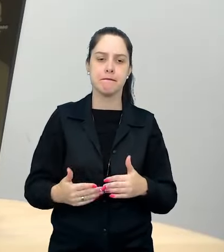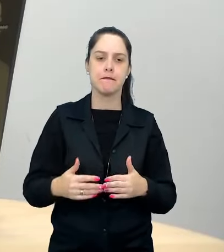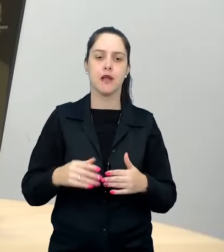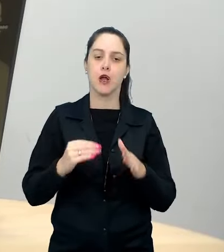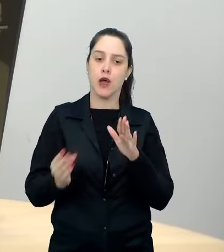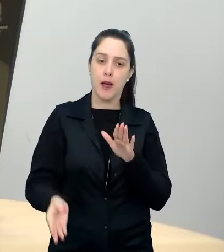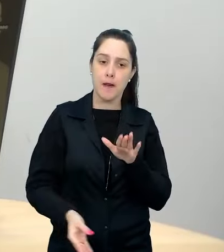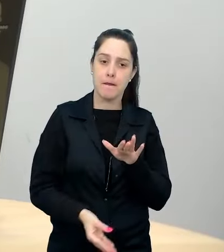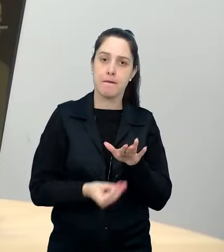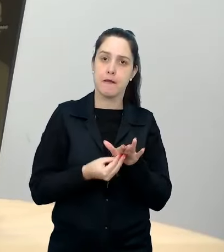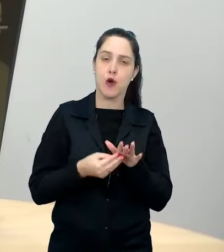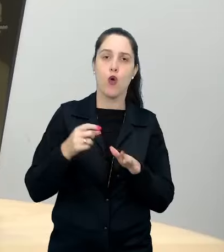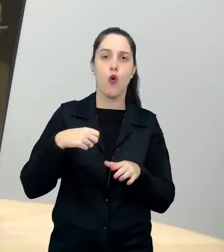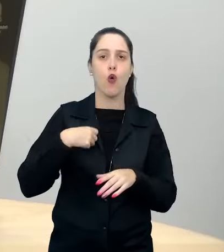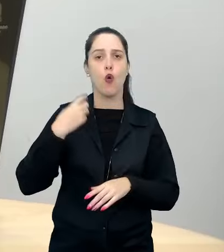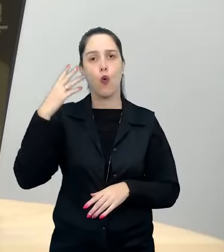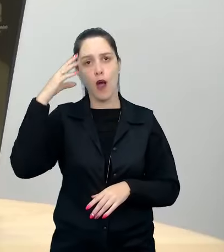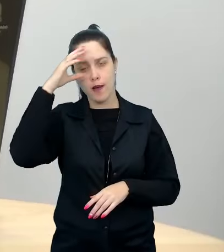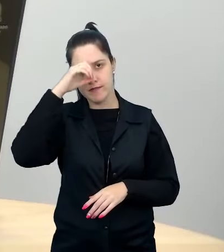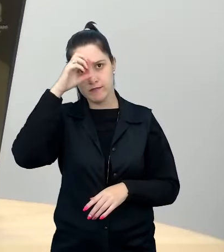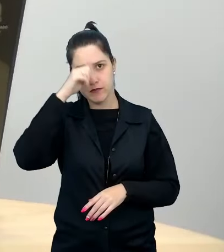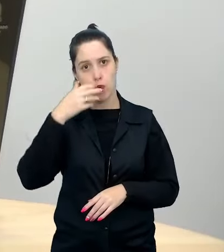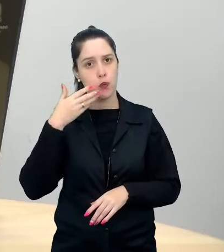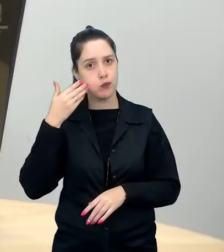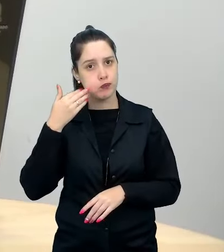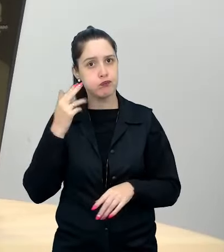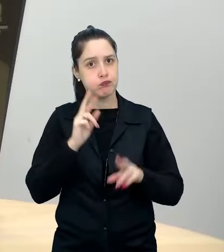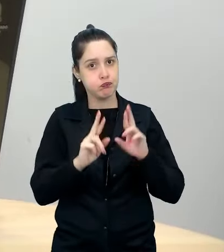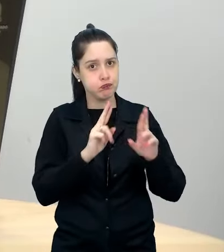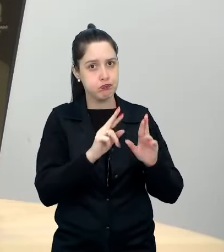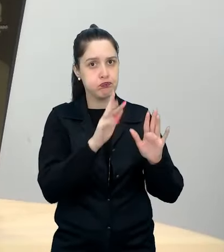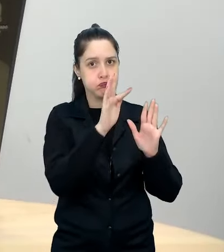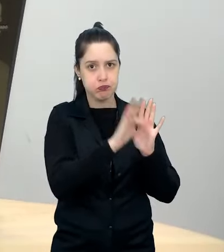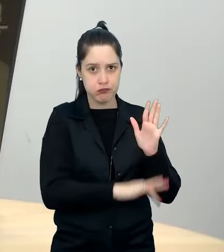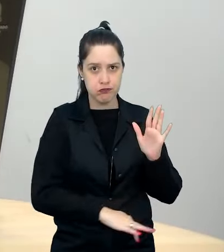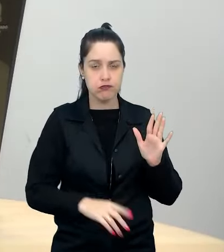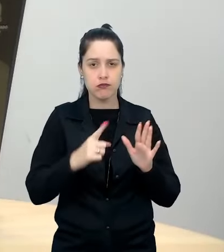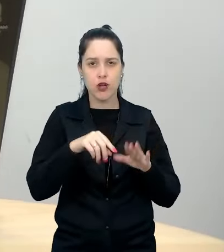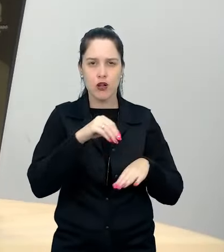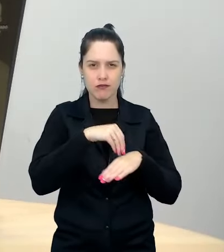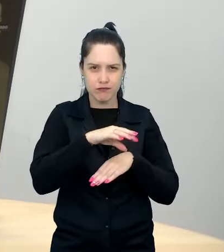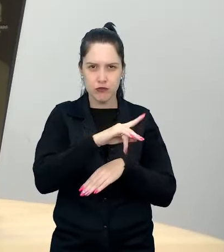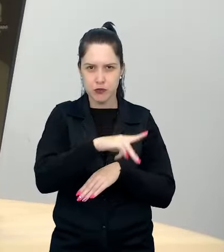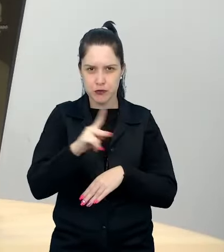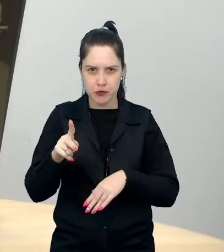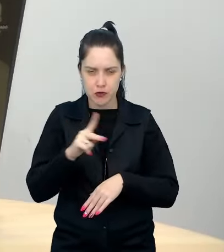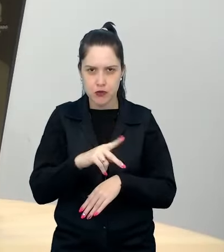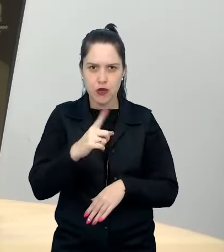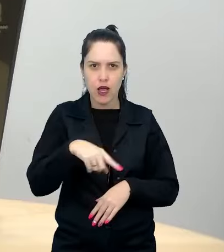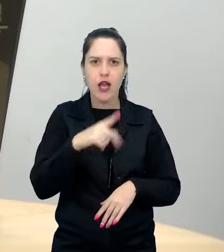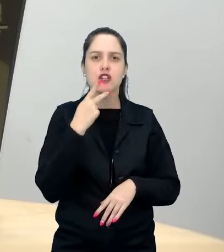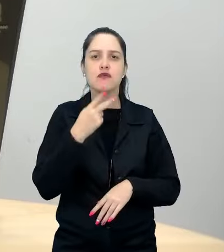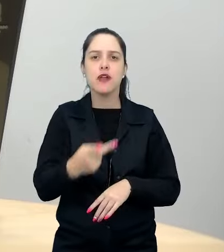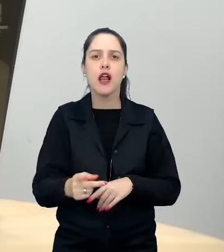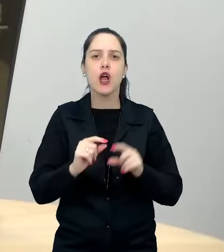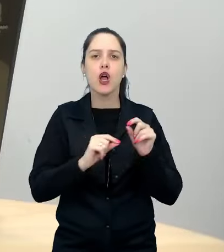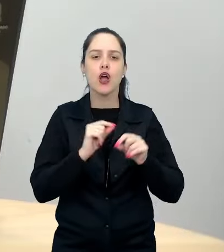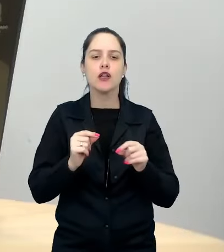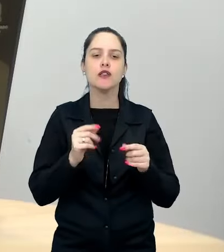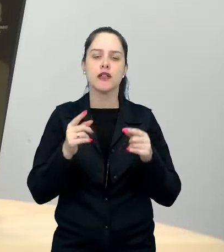repertório, aprimorar, enfim, respeitando o contexto formativo de cada professor, o que a gente está trazendo